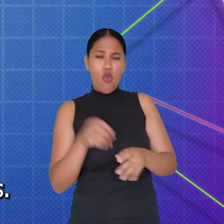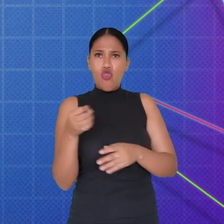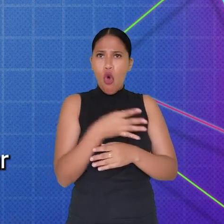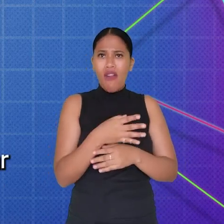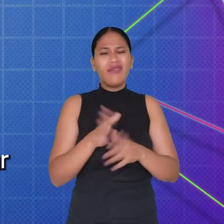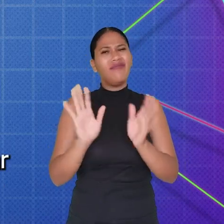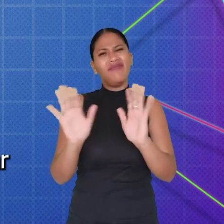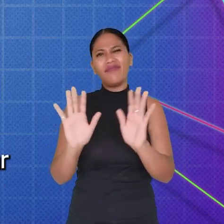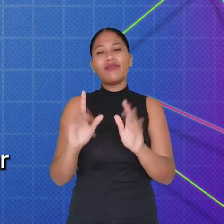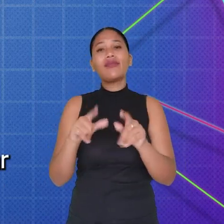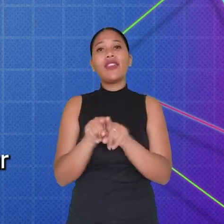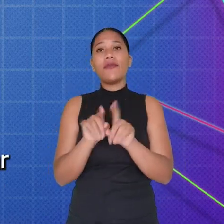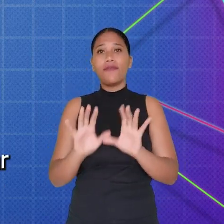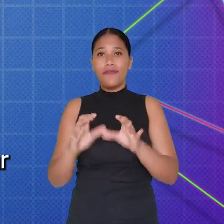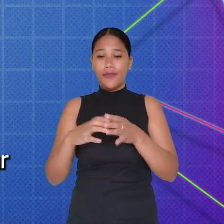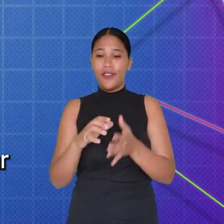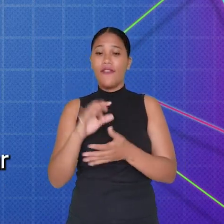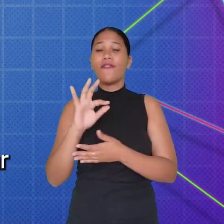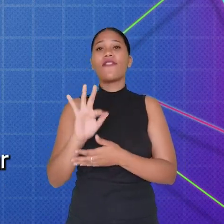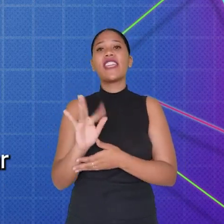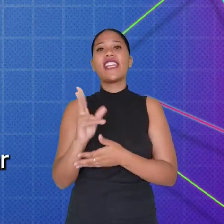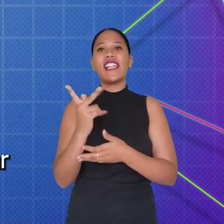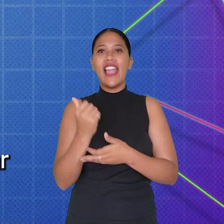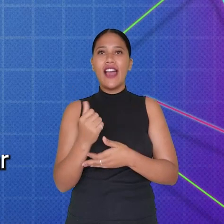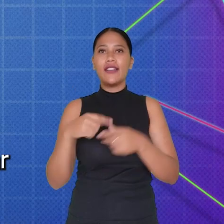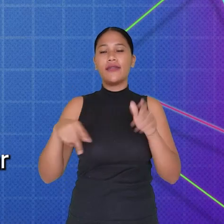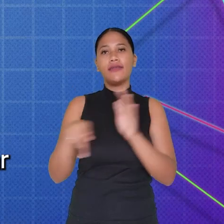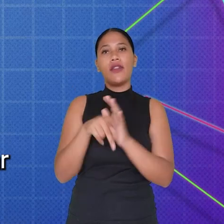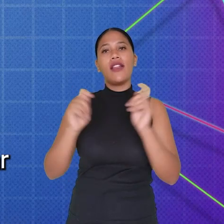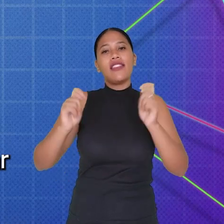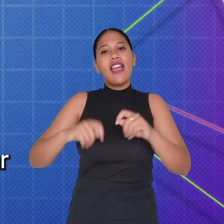reescrevê-los. Além disso, a classe filha pode adicionar novos